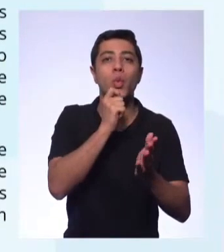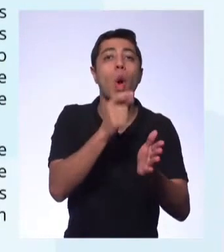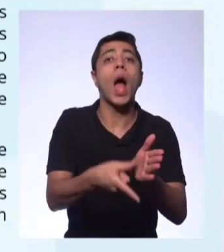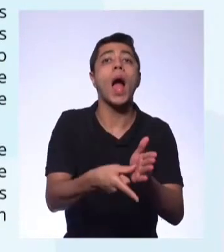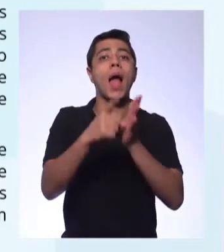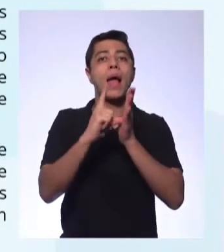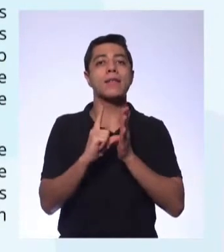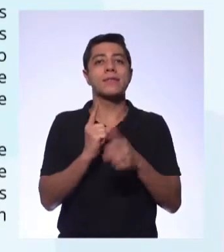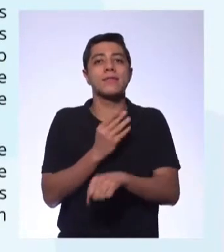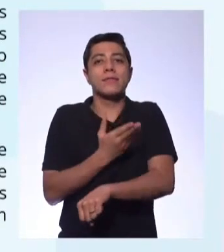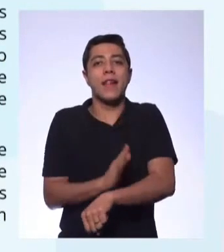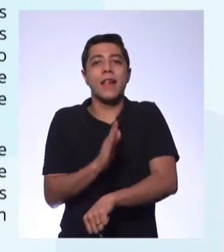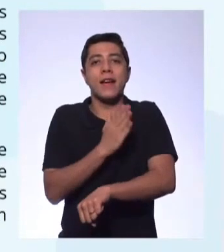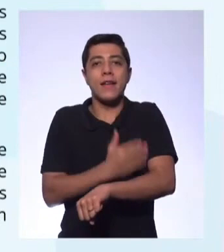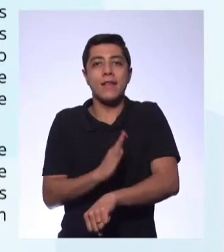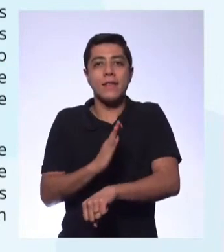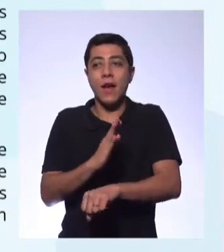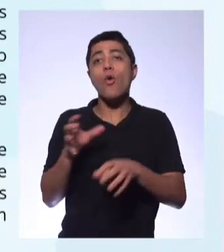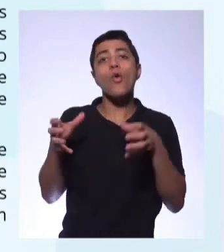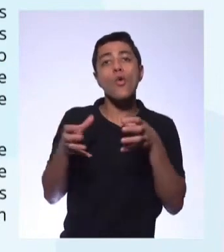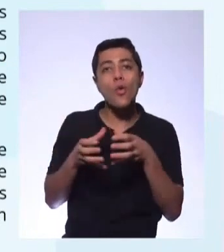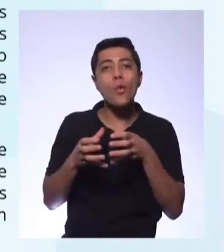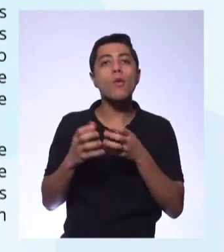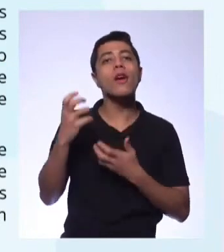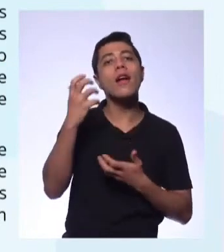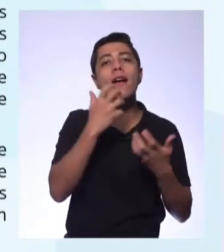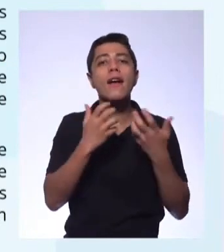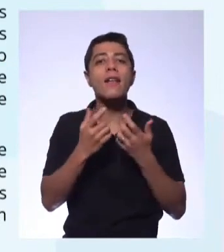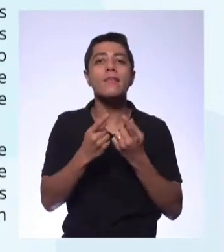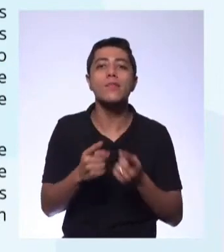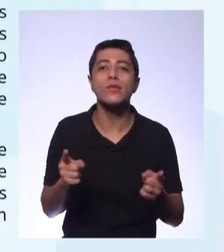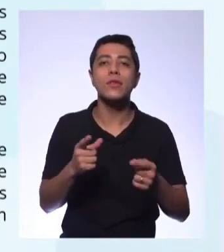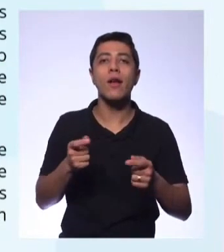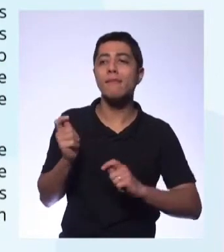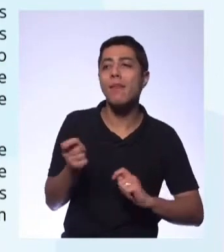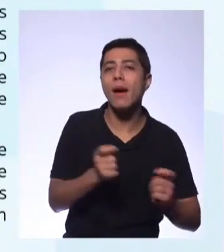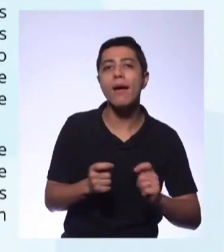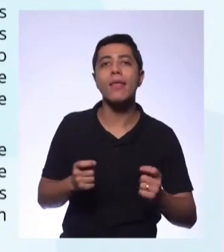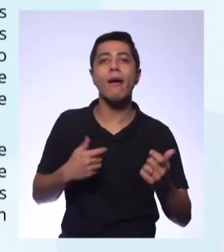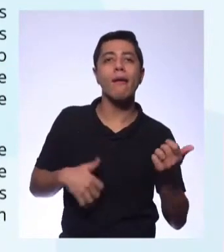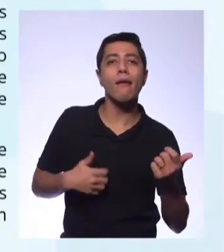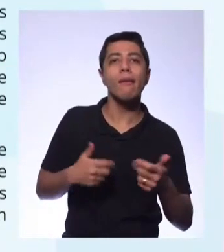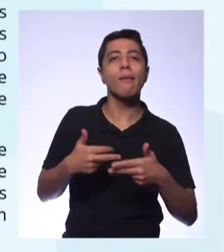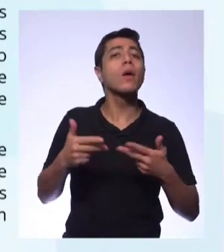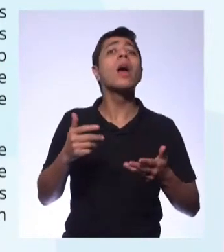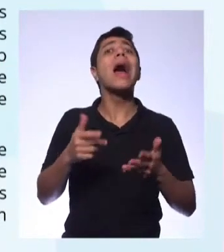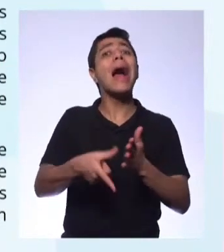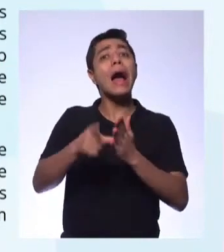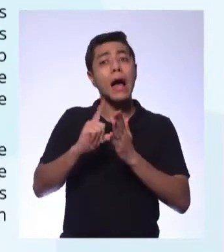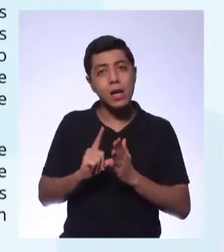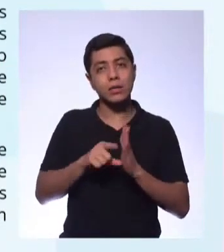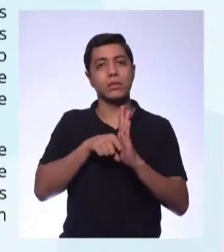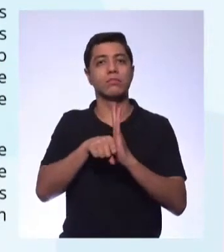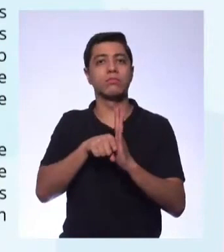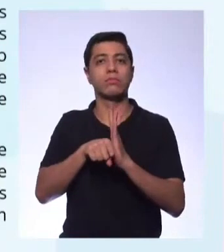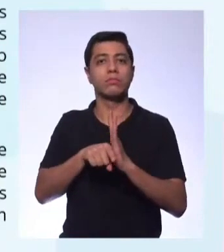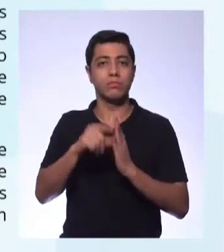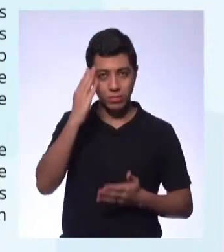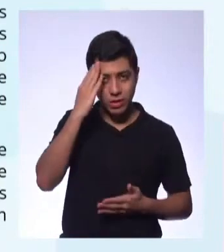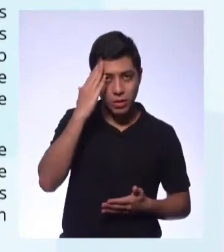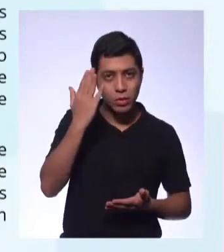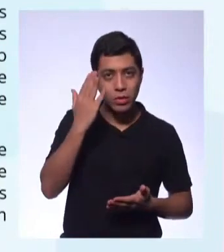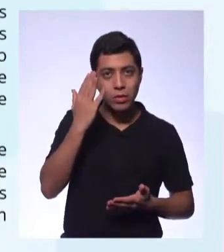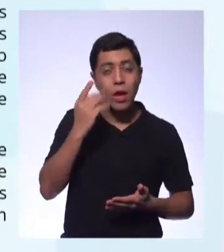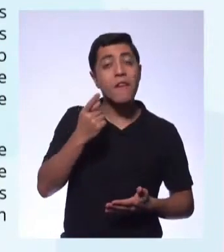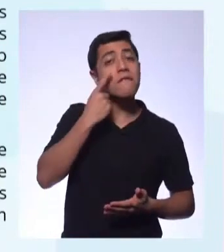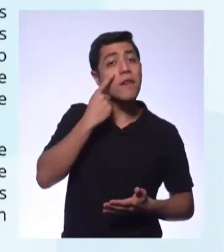realizado horas antes do espetáculo, né, que é a última passagem de som, ele é muito importante para a conferência dos equipamentos, as reais condições de apresentação, se